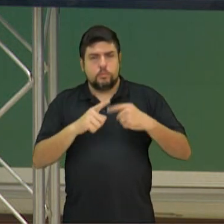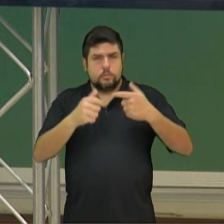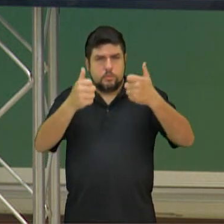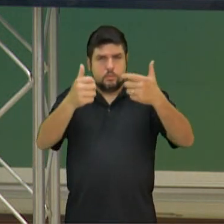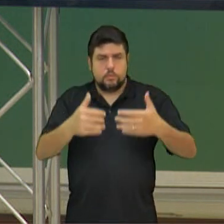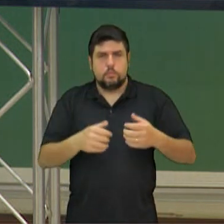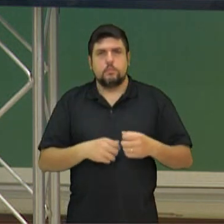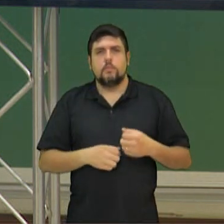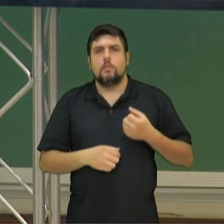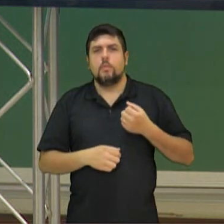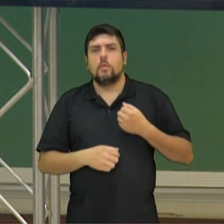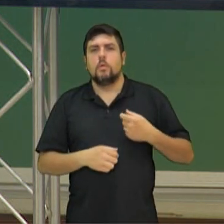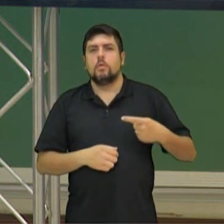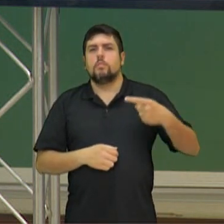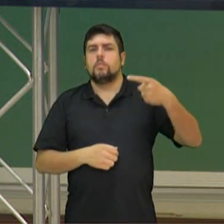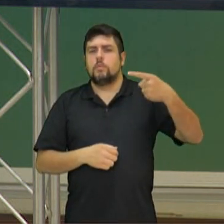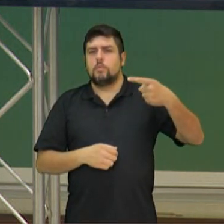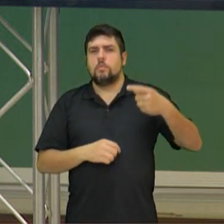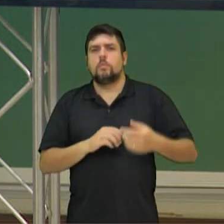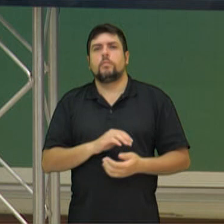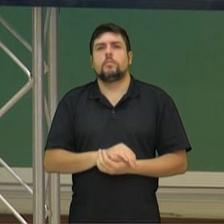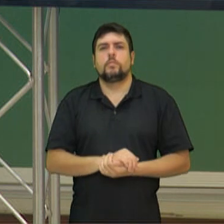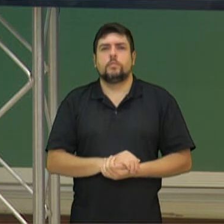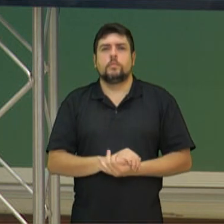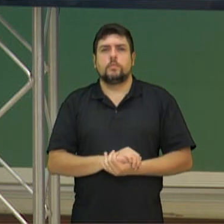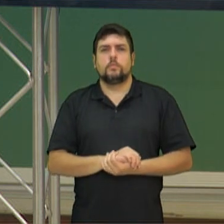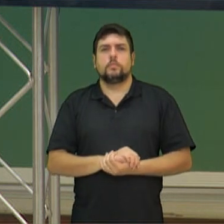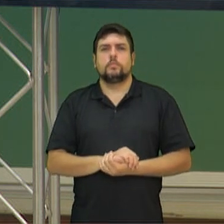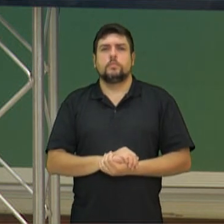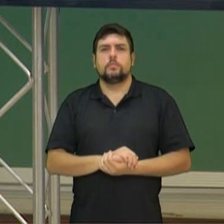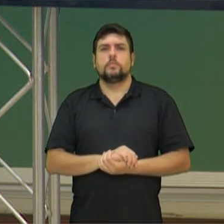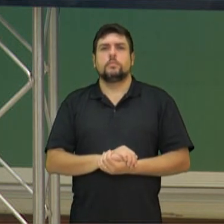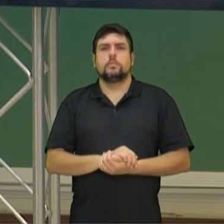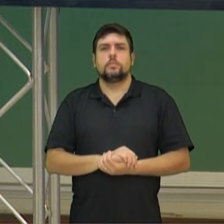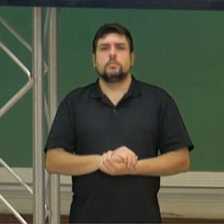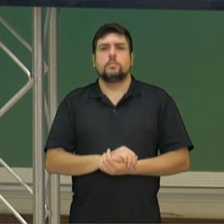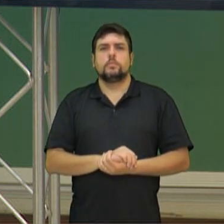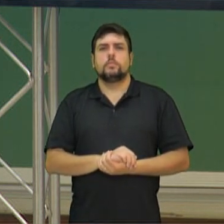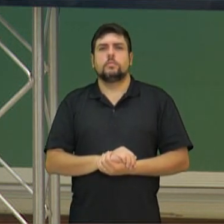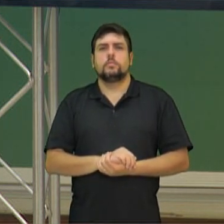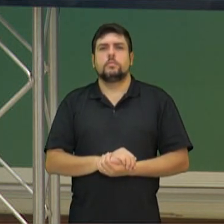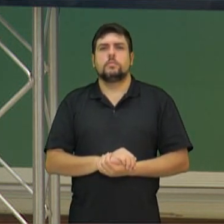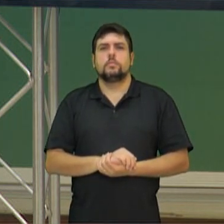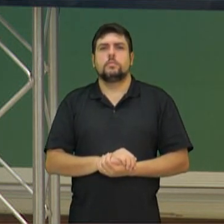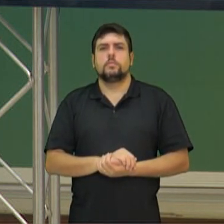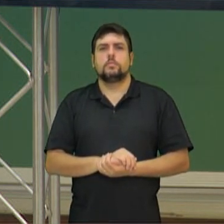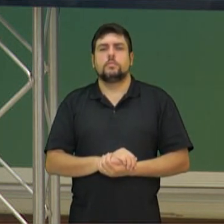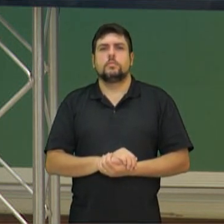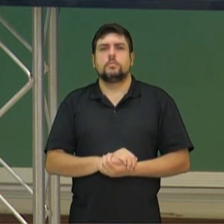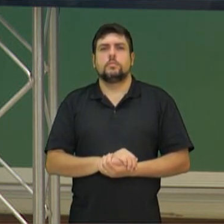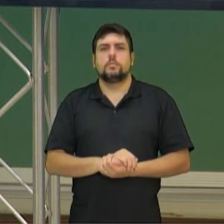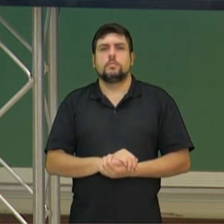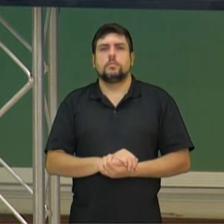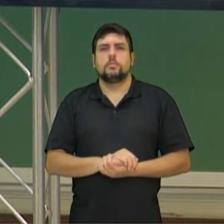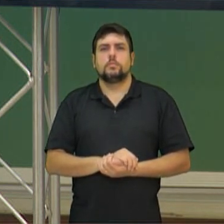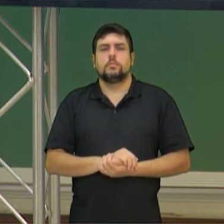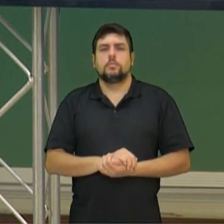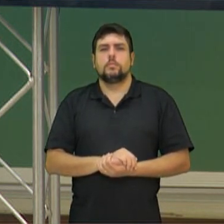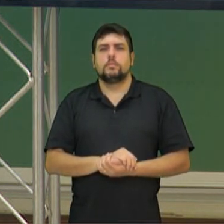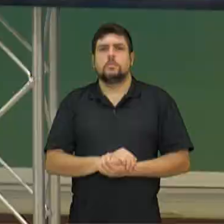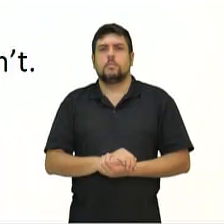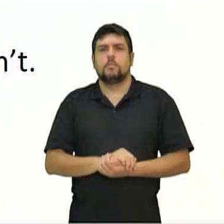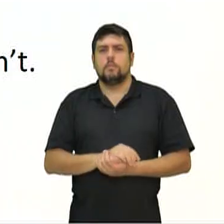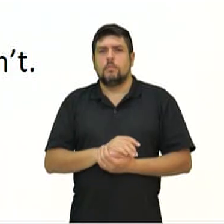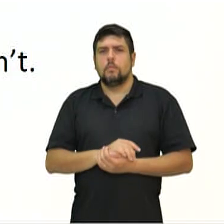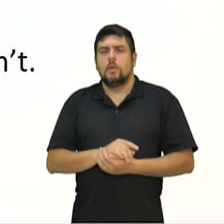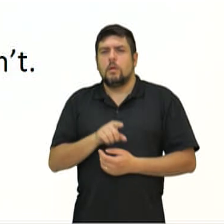ó. Is it easy or difficult for you to get over a complicated situation? É fácil ou